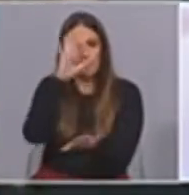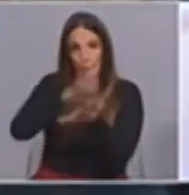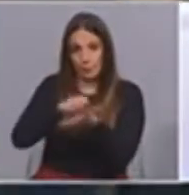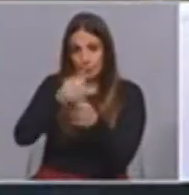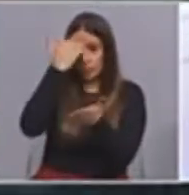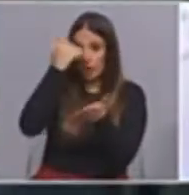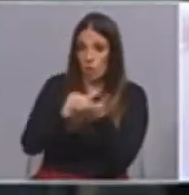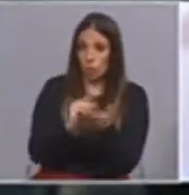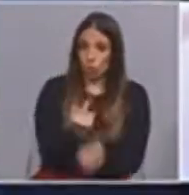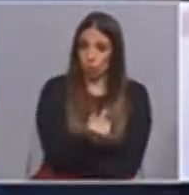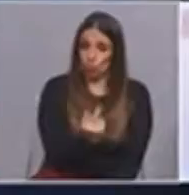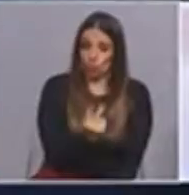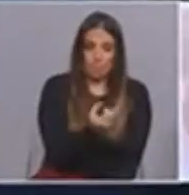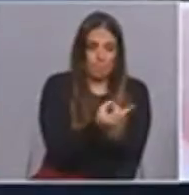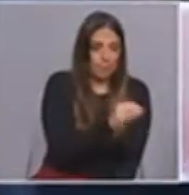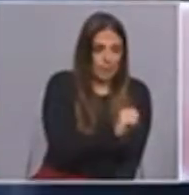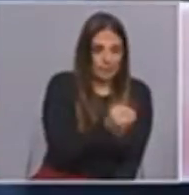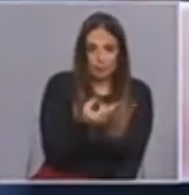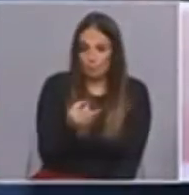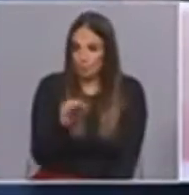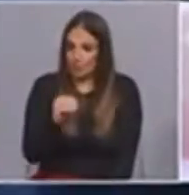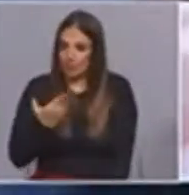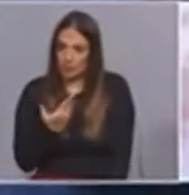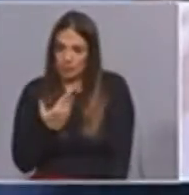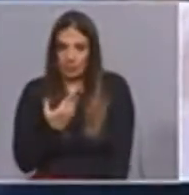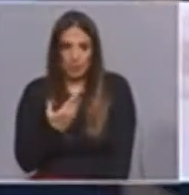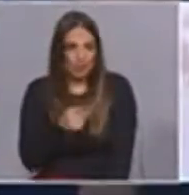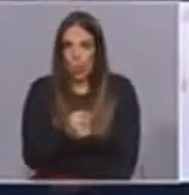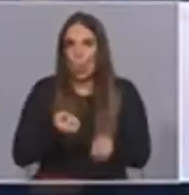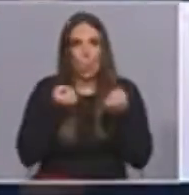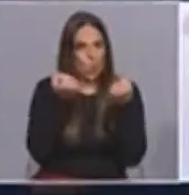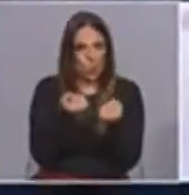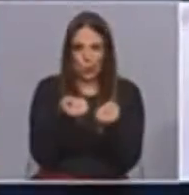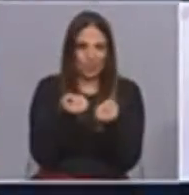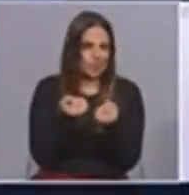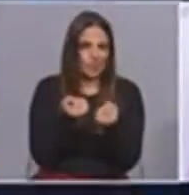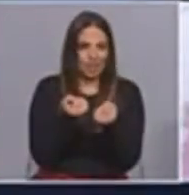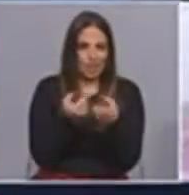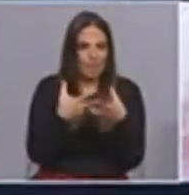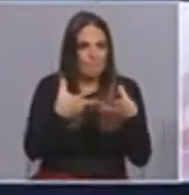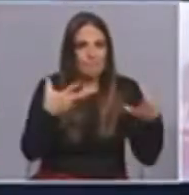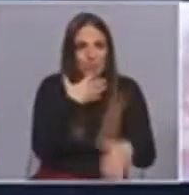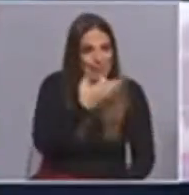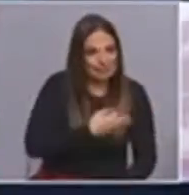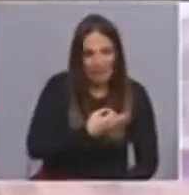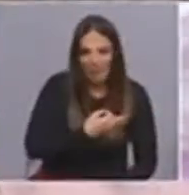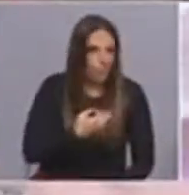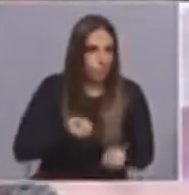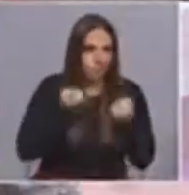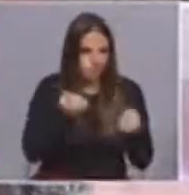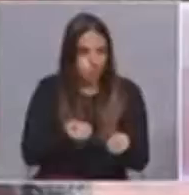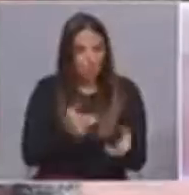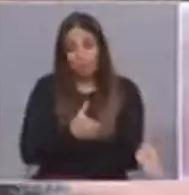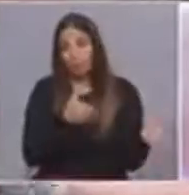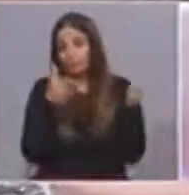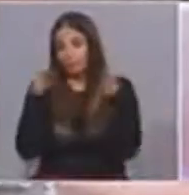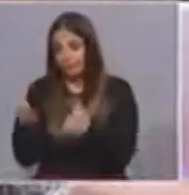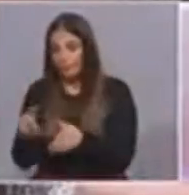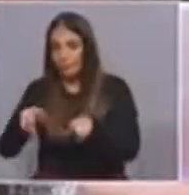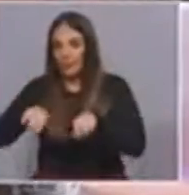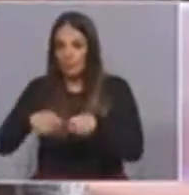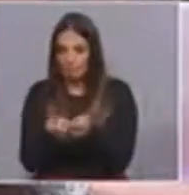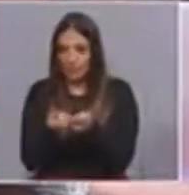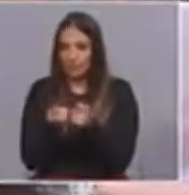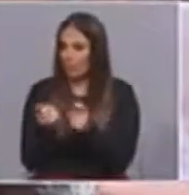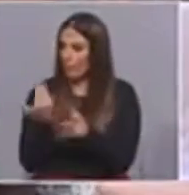resultados, sozinhos, PS e PSD não seriam capazes de alcançar uma maioria absoluta. Por outro lado, os